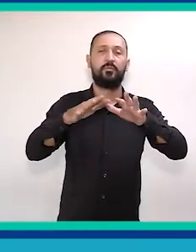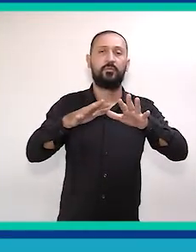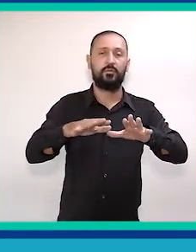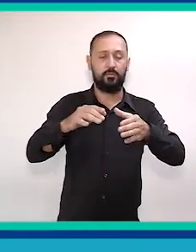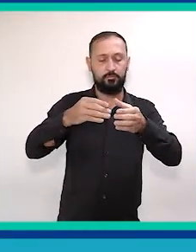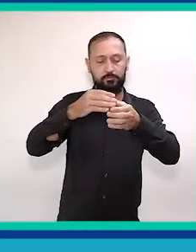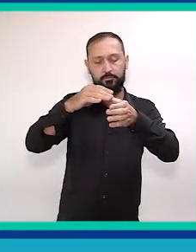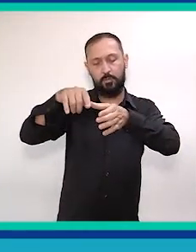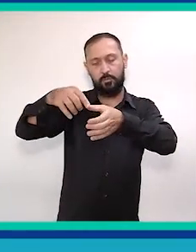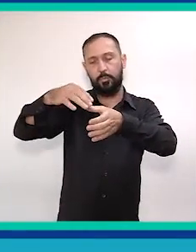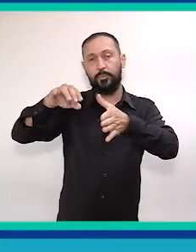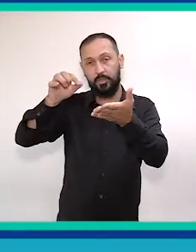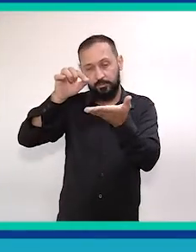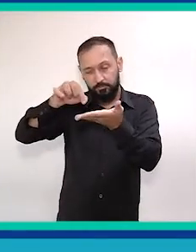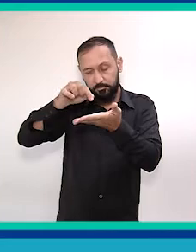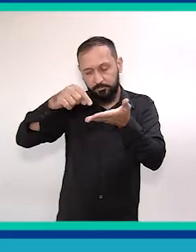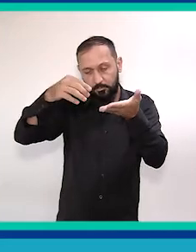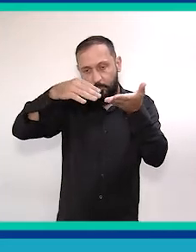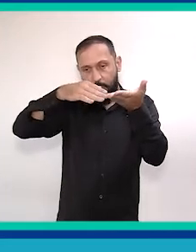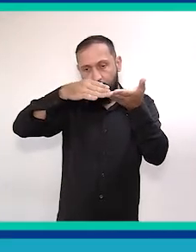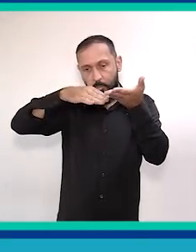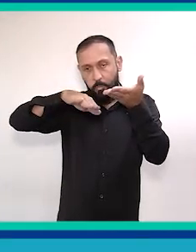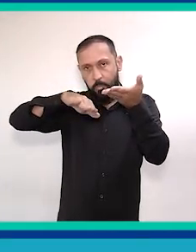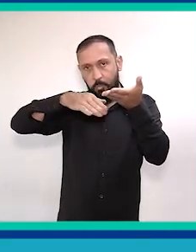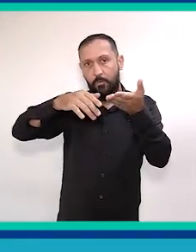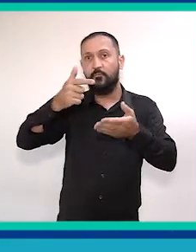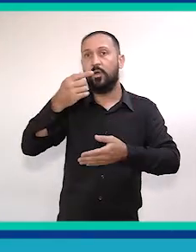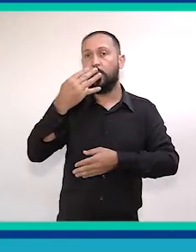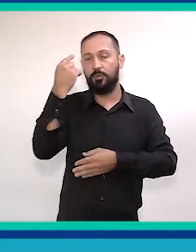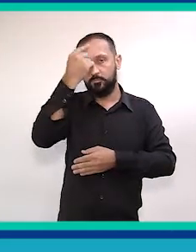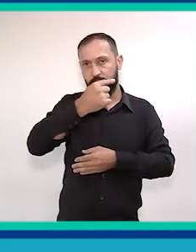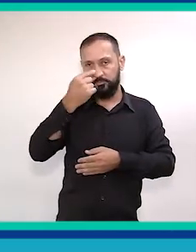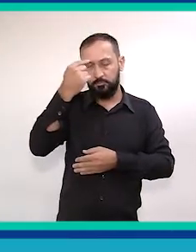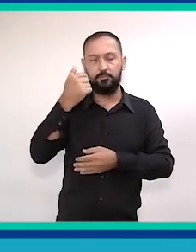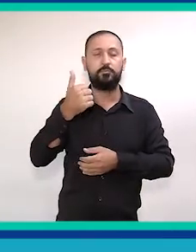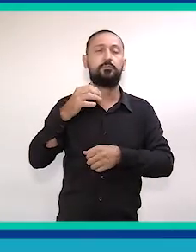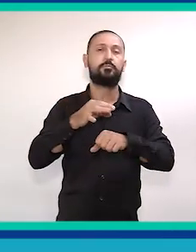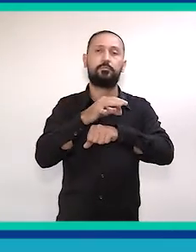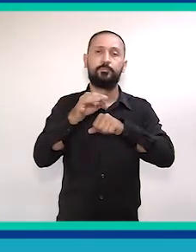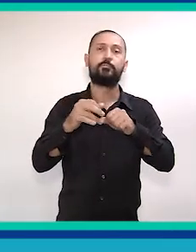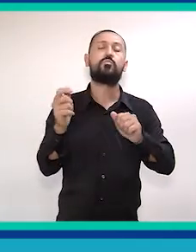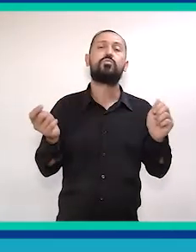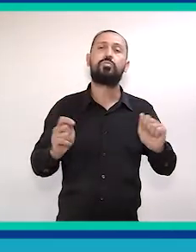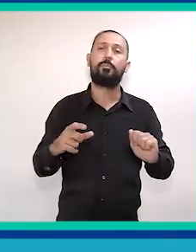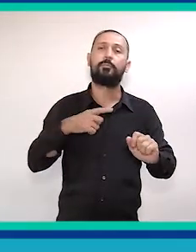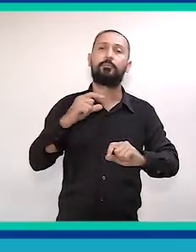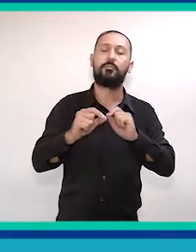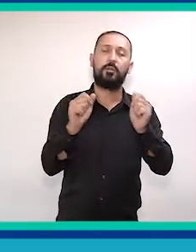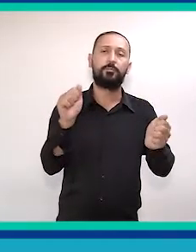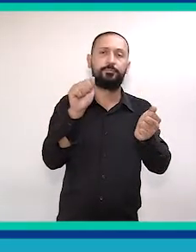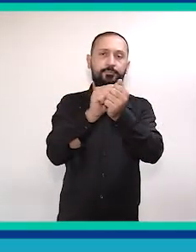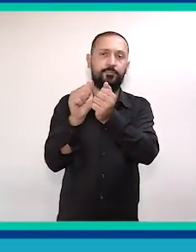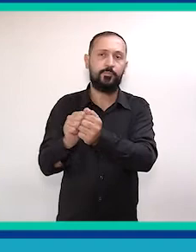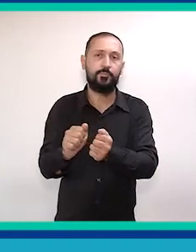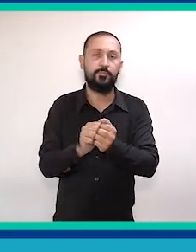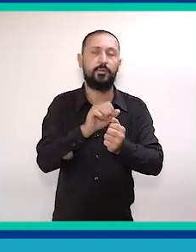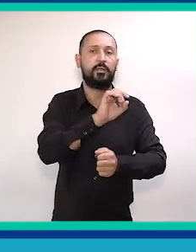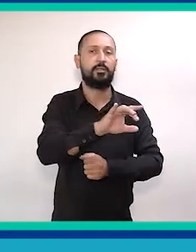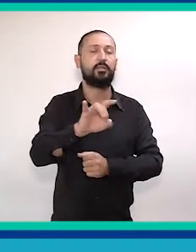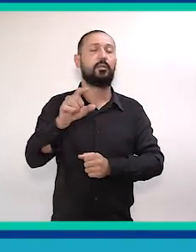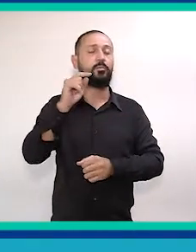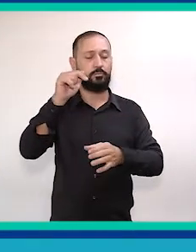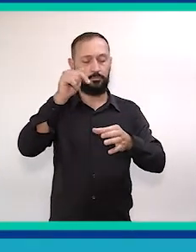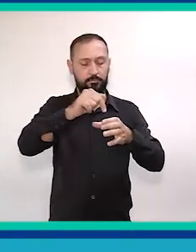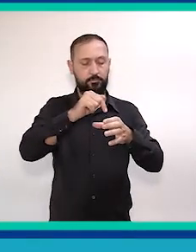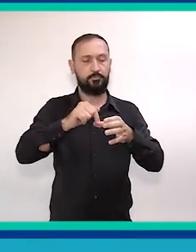se fixar no fundo desses buraquinhos. Então, depois de 24 horas, quando as células já conseguiram fazer um aglomerado de